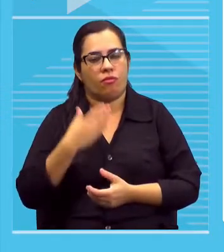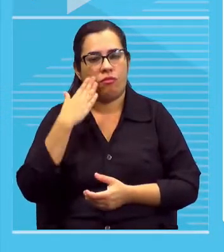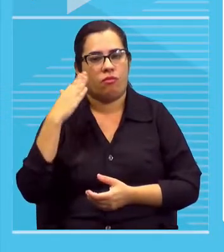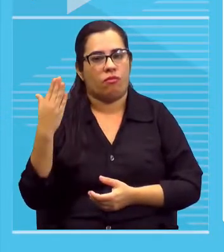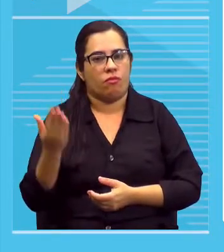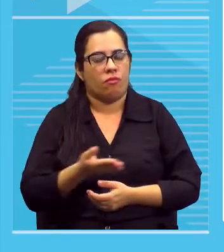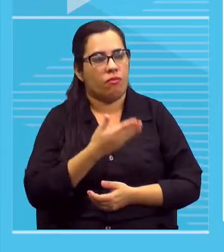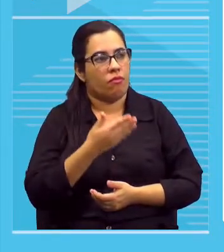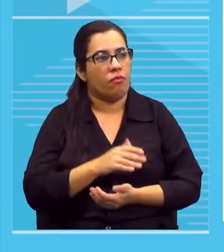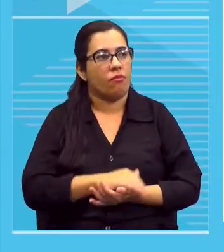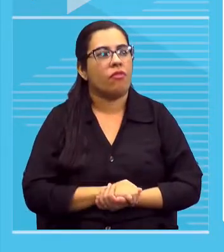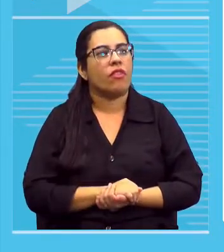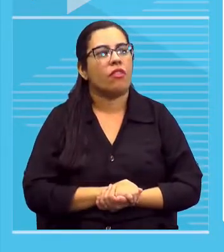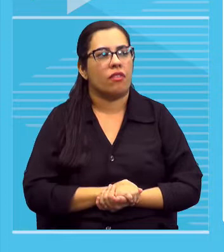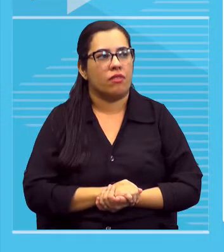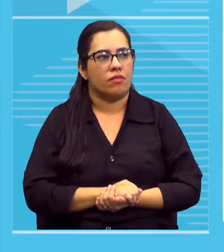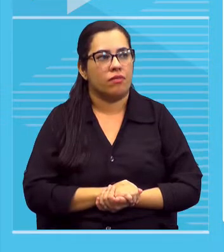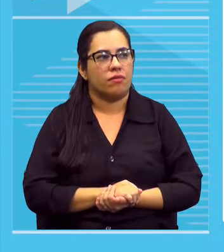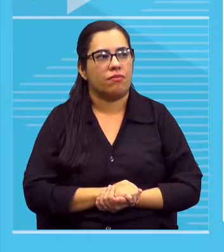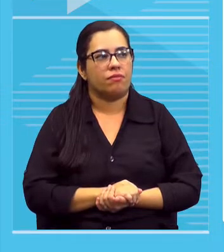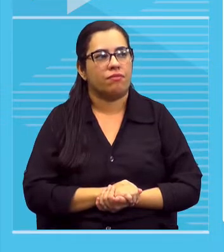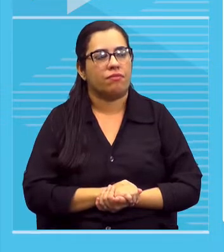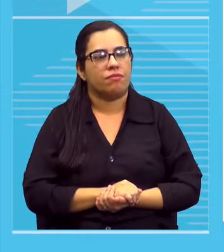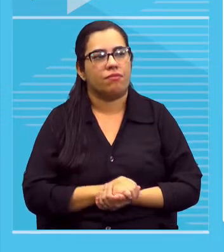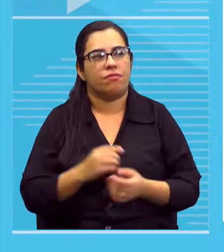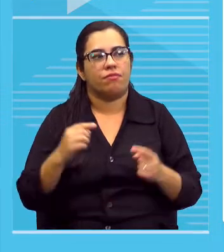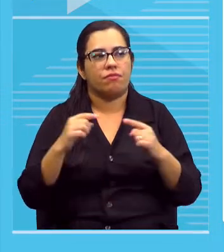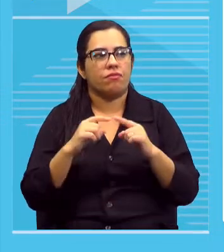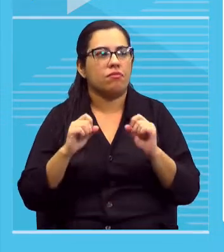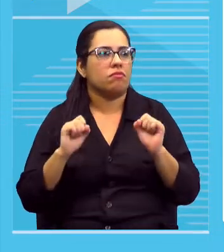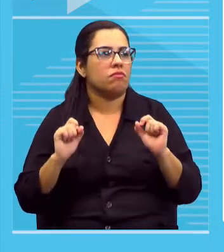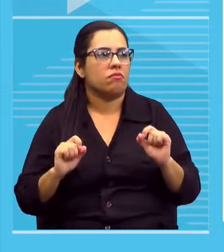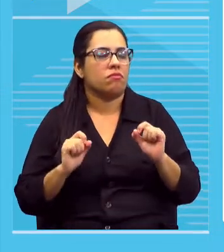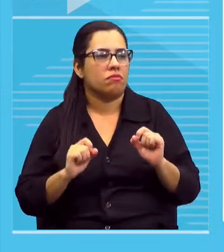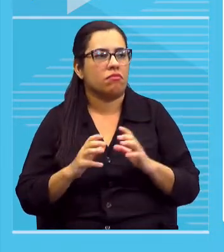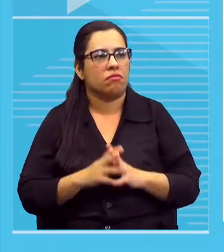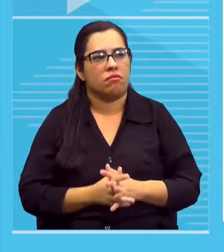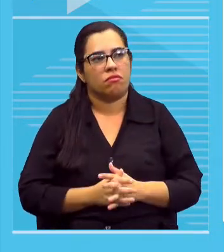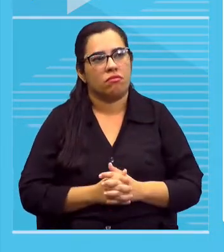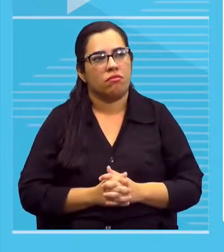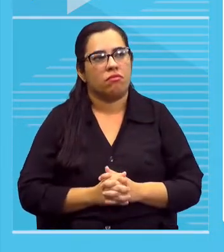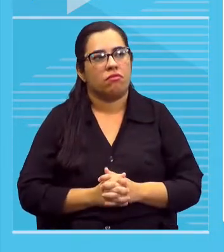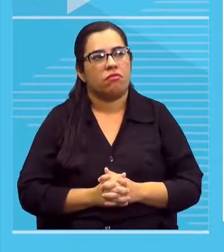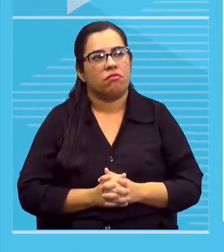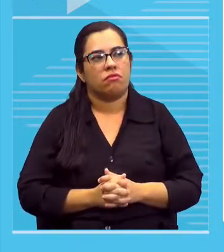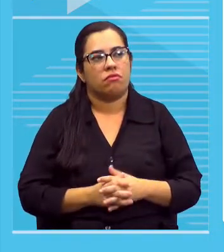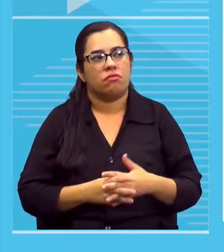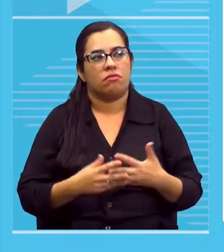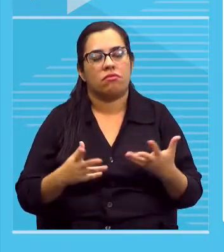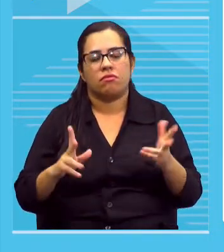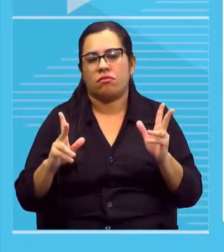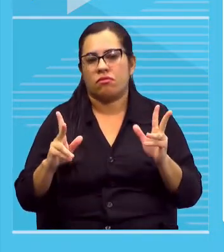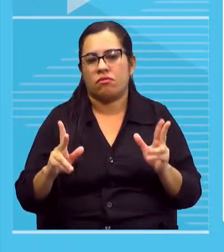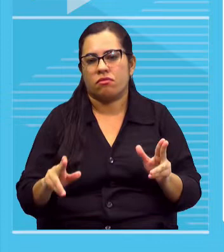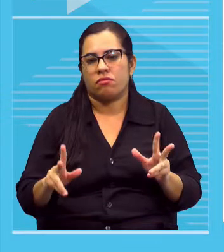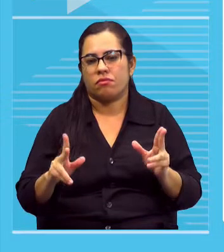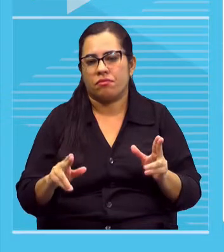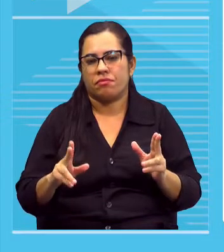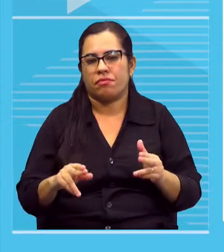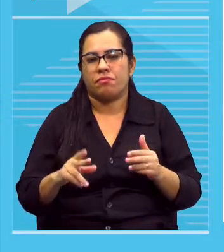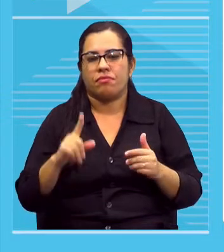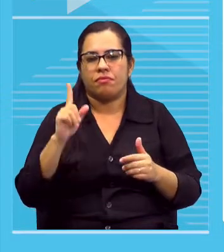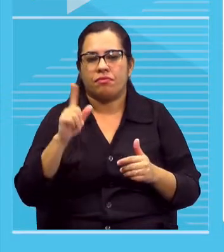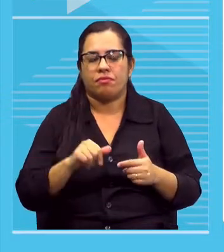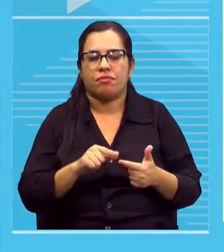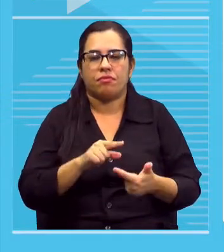só sendo do ângulo duplo né É como se eu fizesse o seno de Alfa mais abre assim né como eu fizesse não é